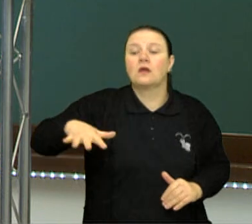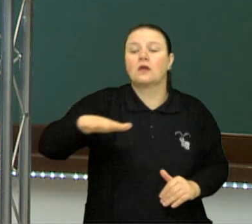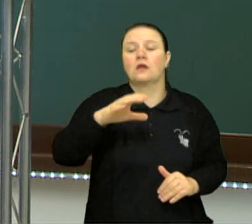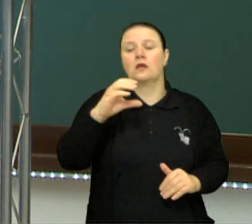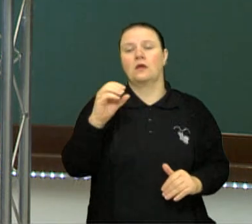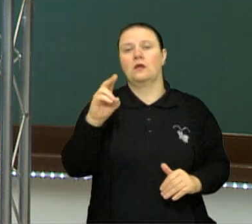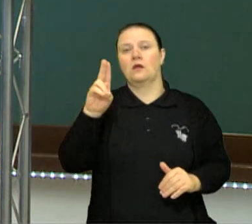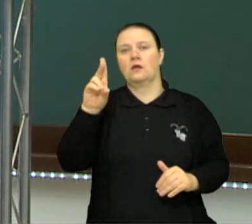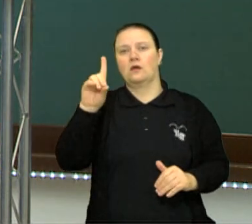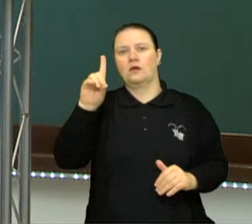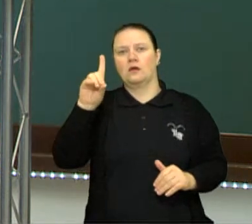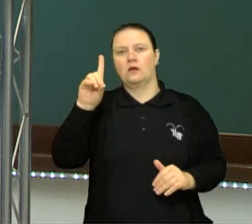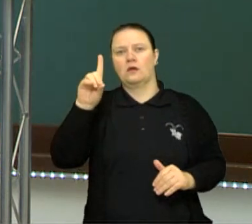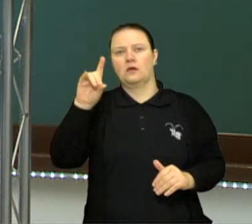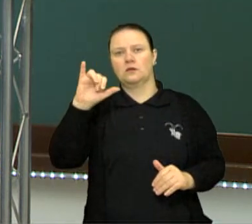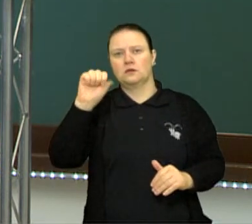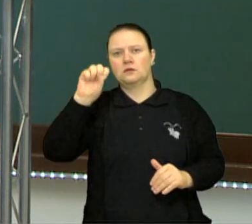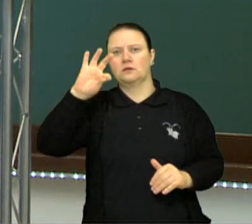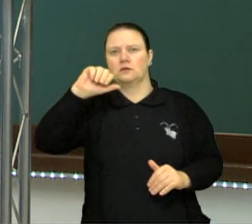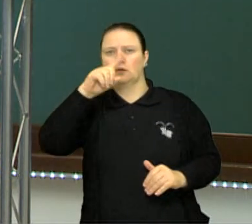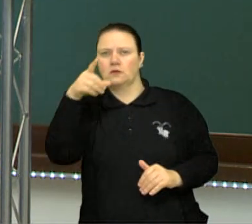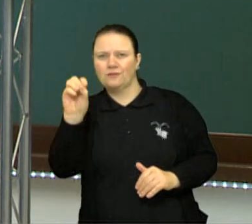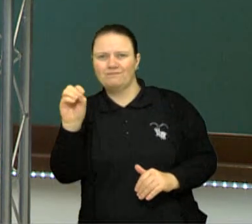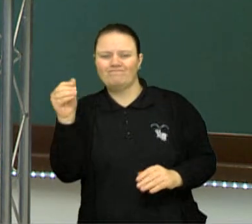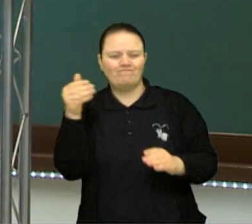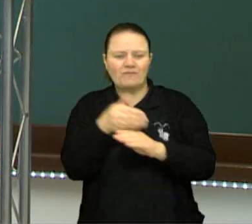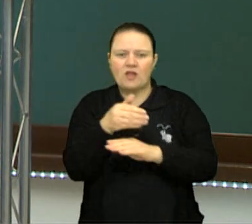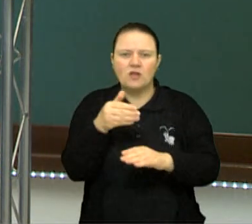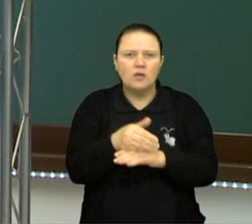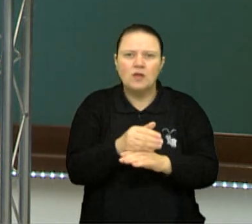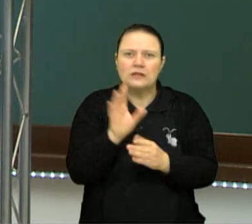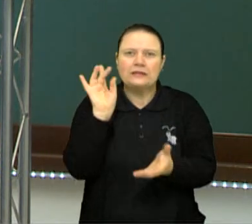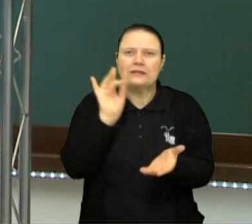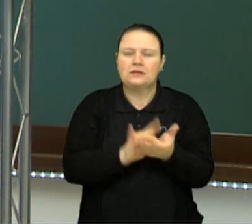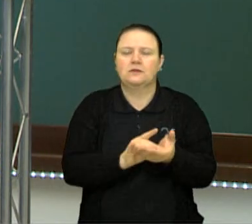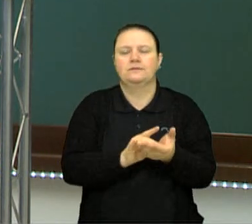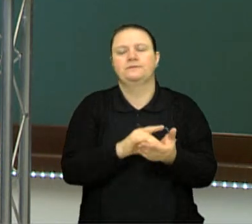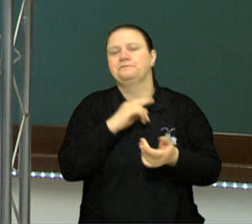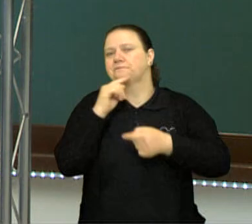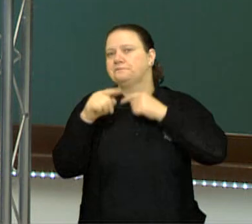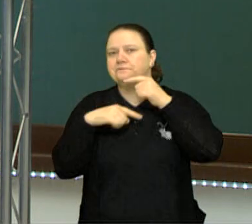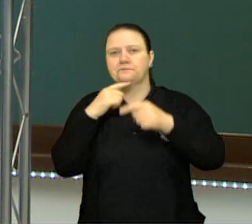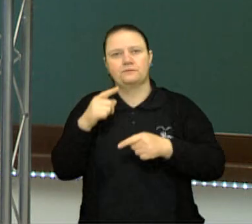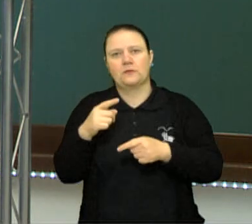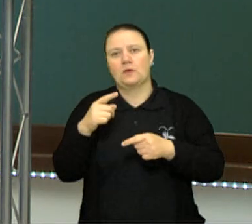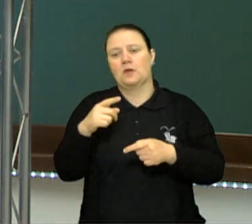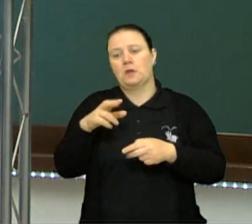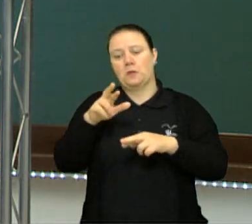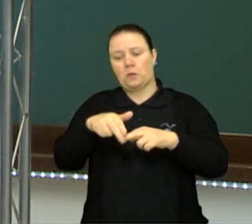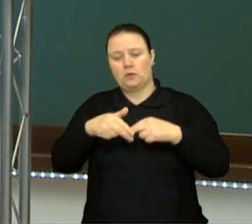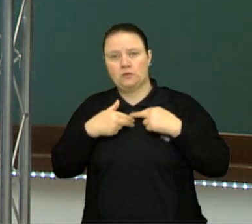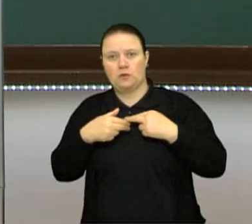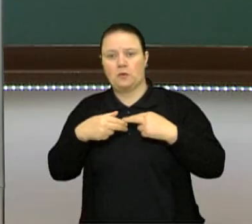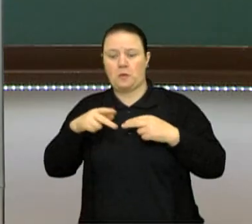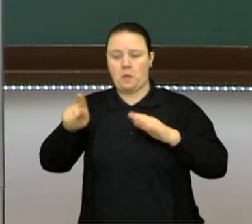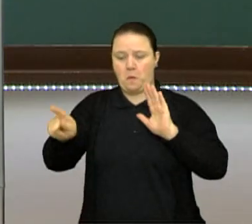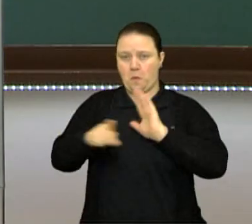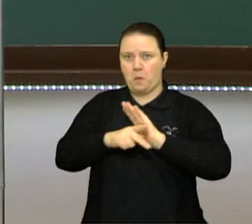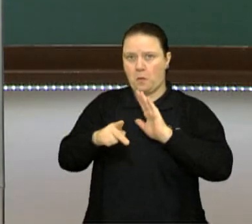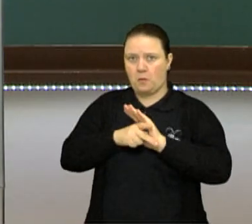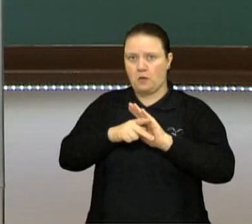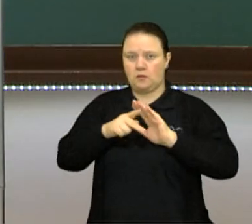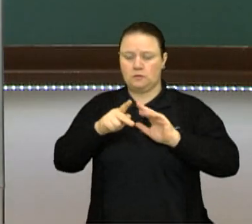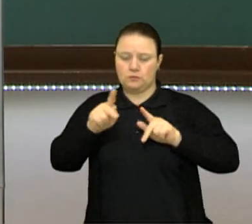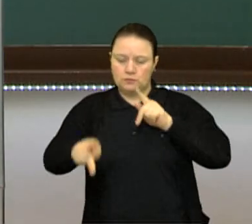não teve esse acesso de consolidação, por N razões próprias, talvez, do povo, da forma de articulação,